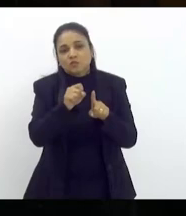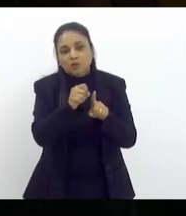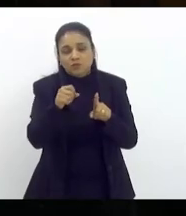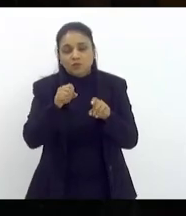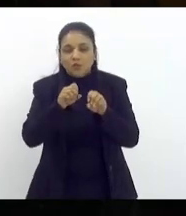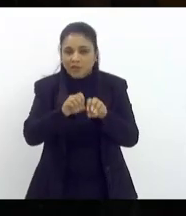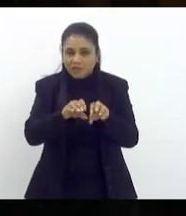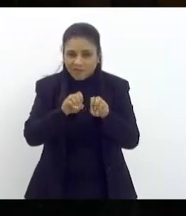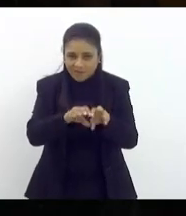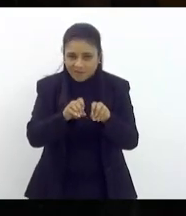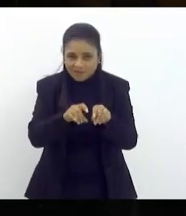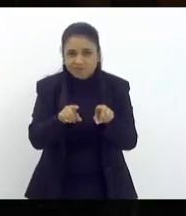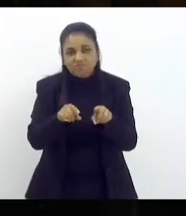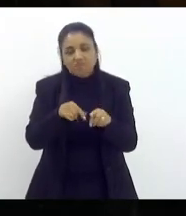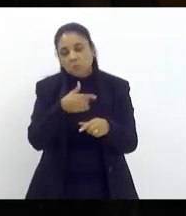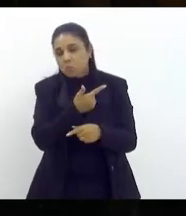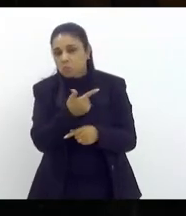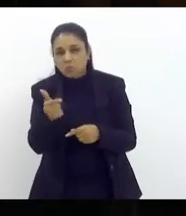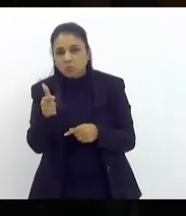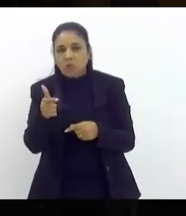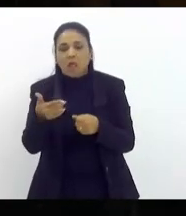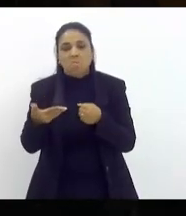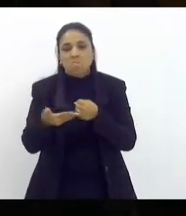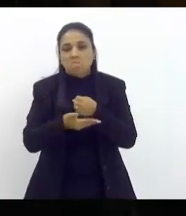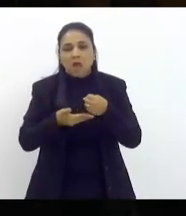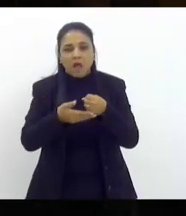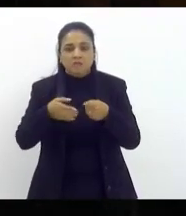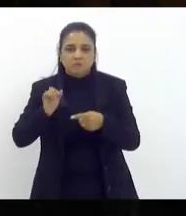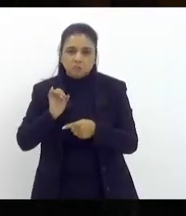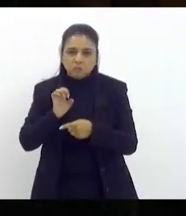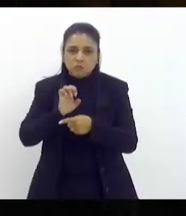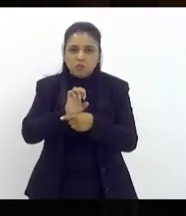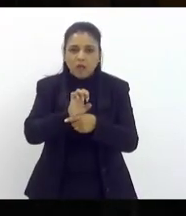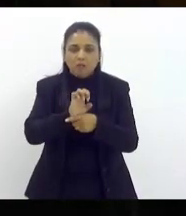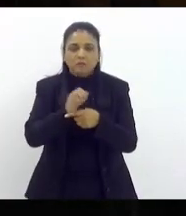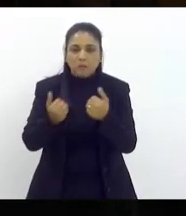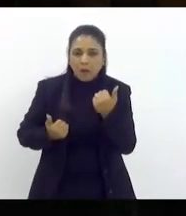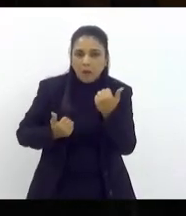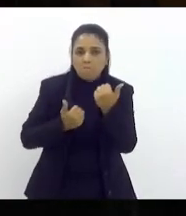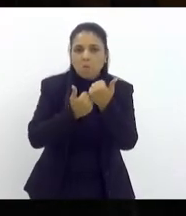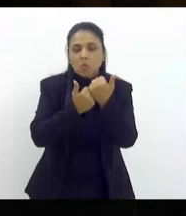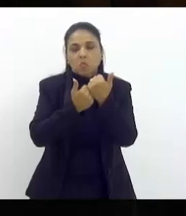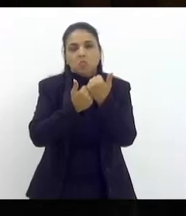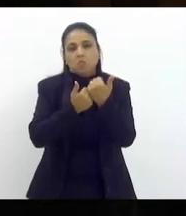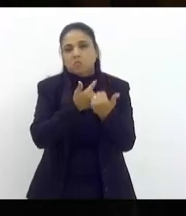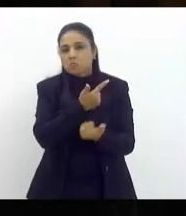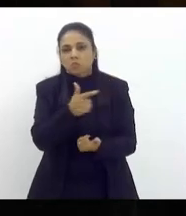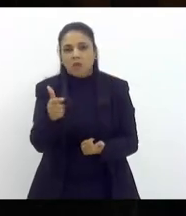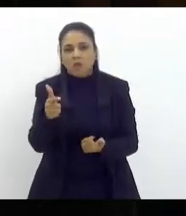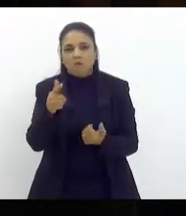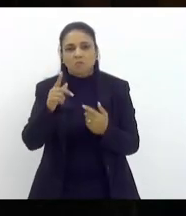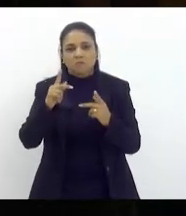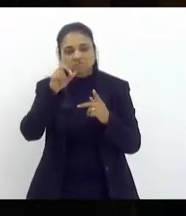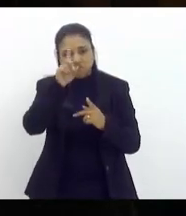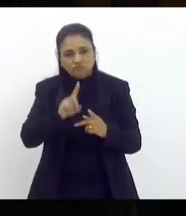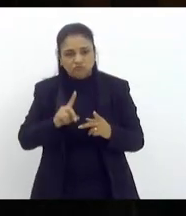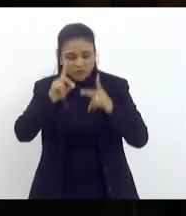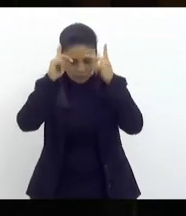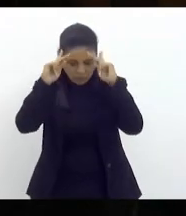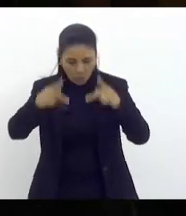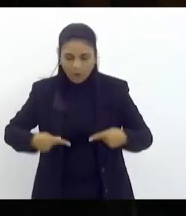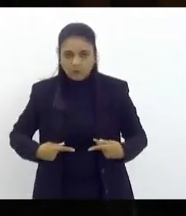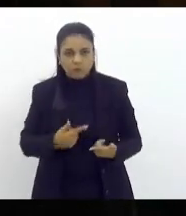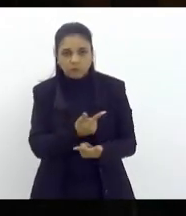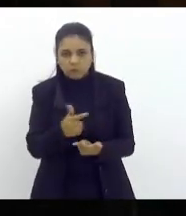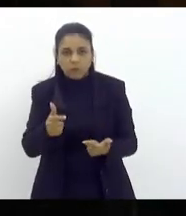respaldo do poder do estado para garantir o mínimo de dignidade humana essas mulheres muito obrigada